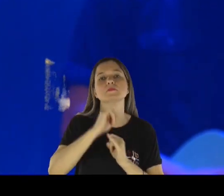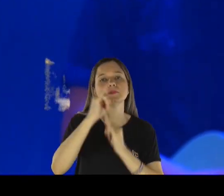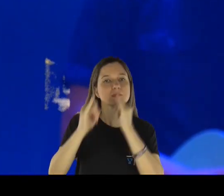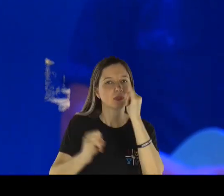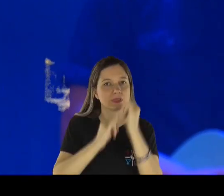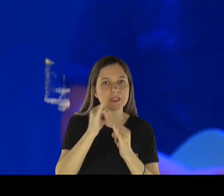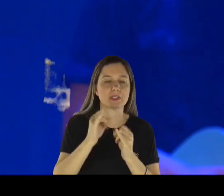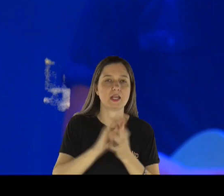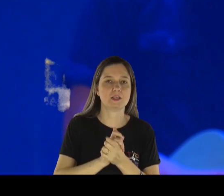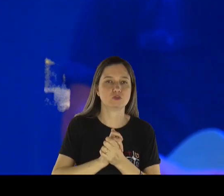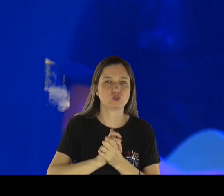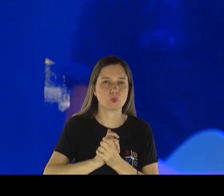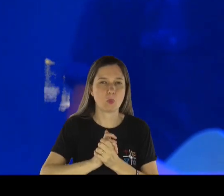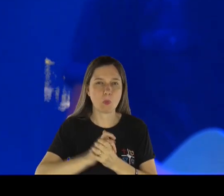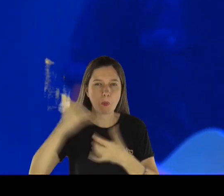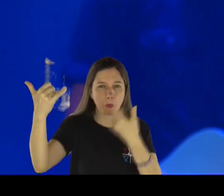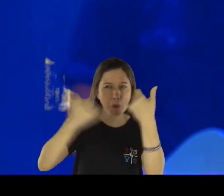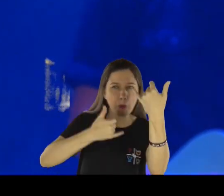consegue.